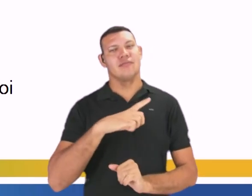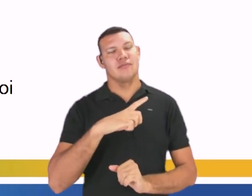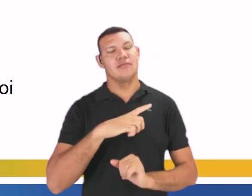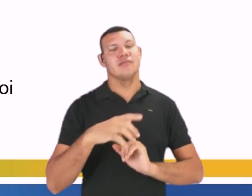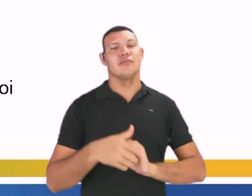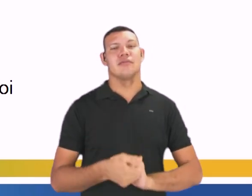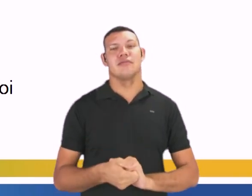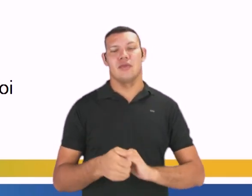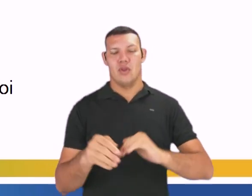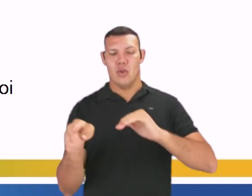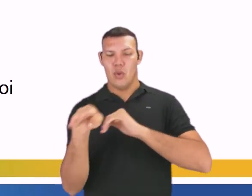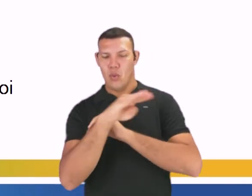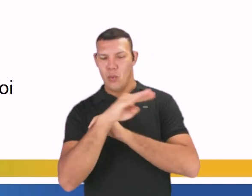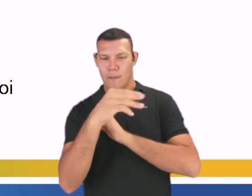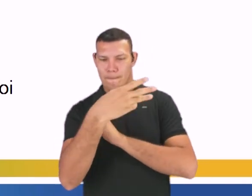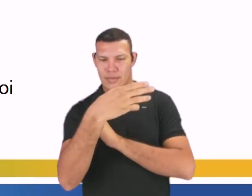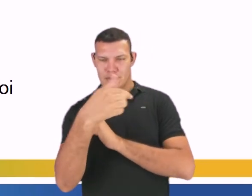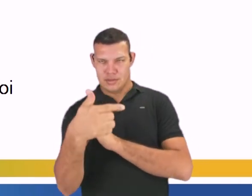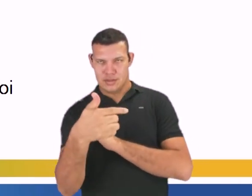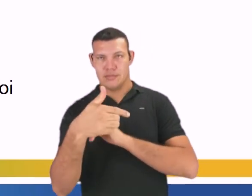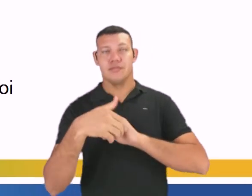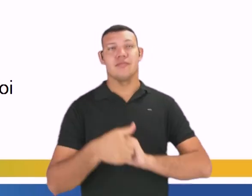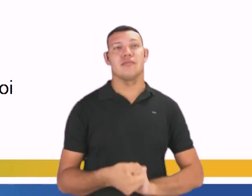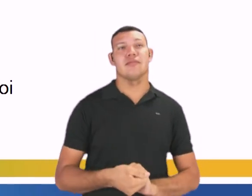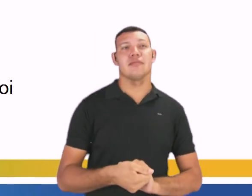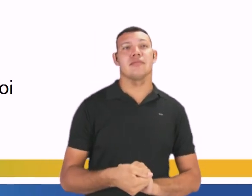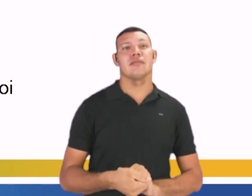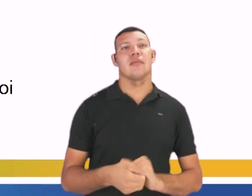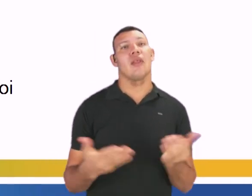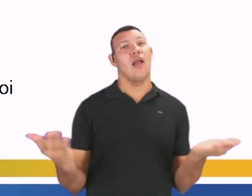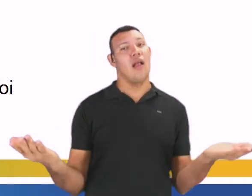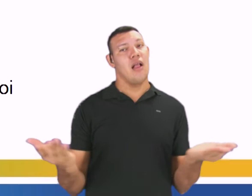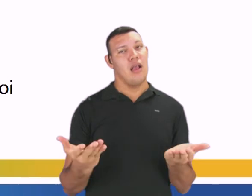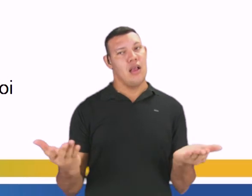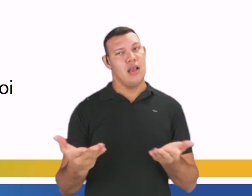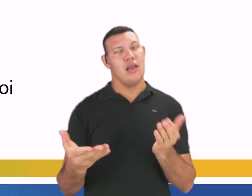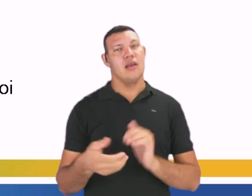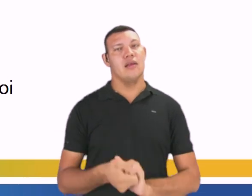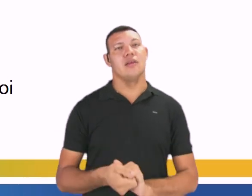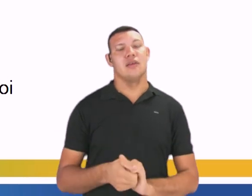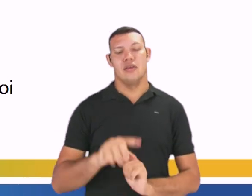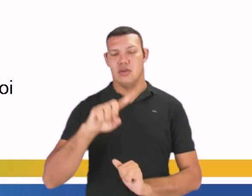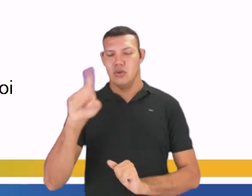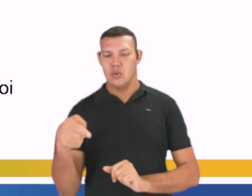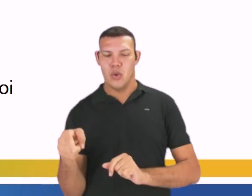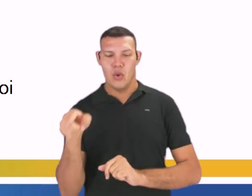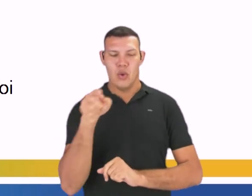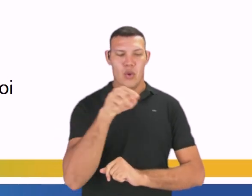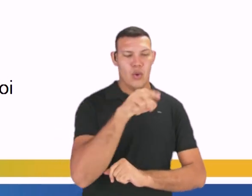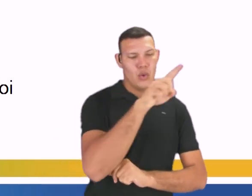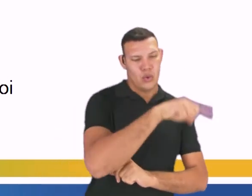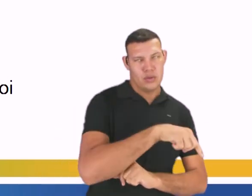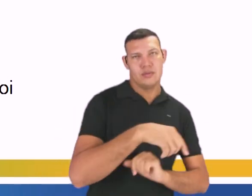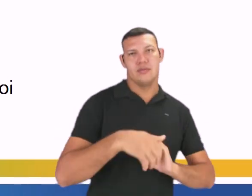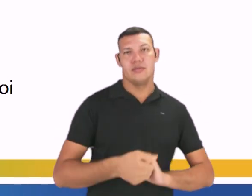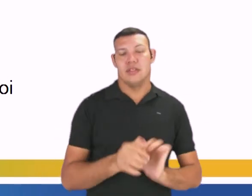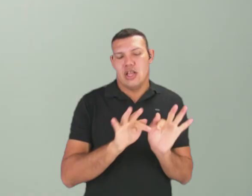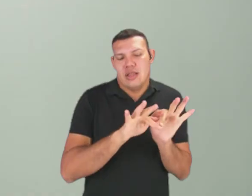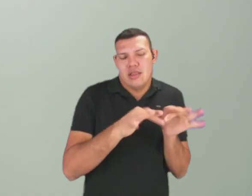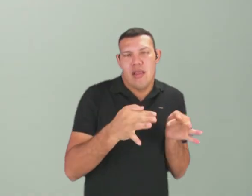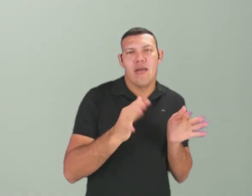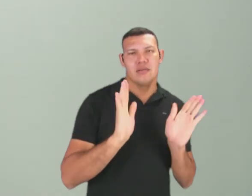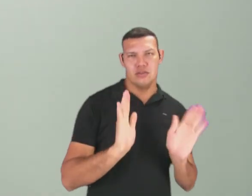Tudo bem até aqui? E aí quando você obtiver a função já simplificada, nós